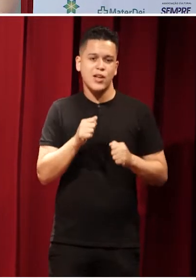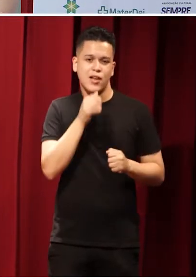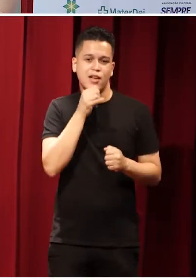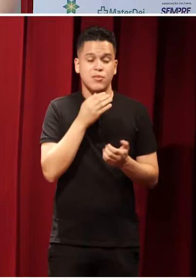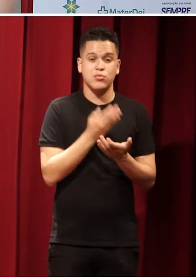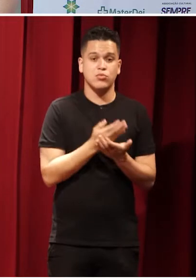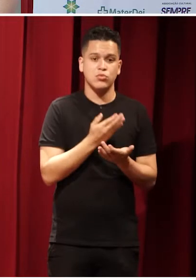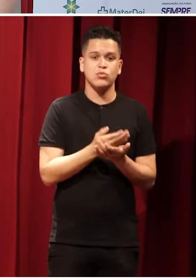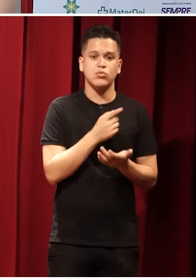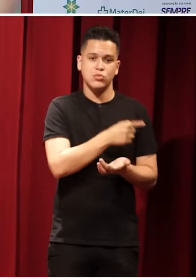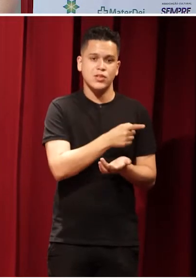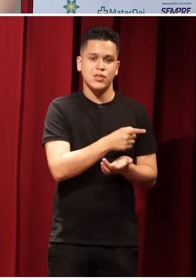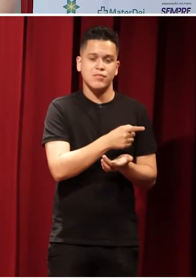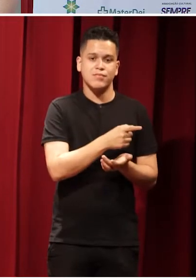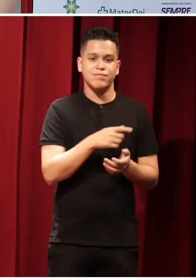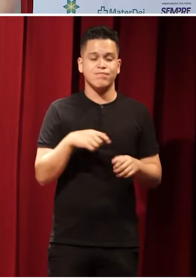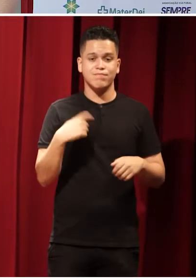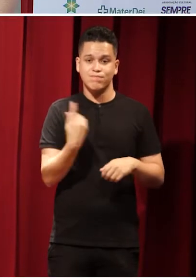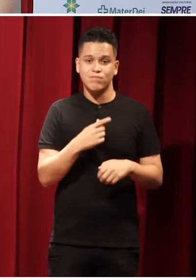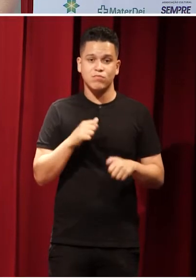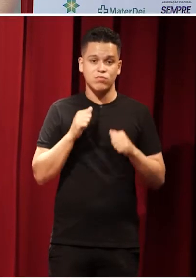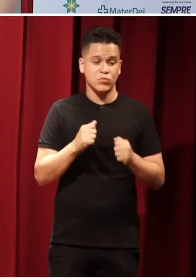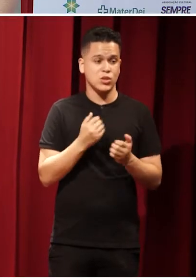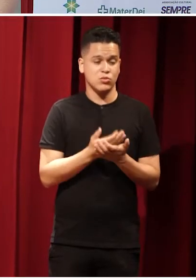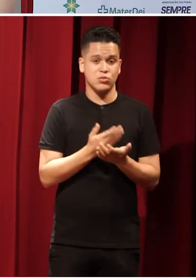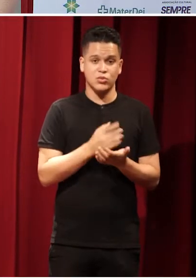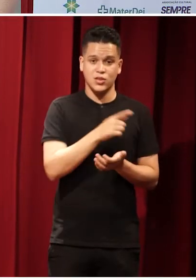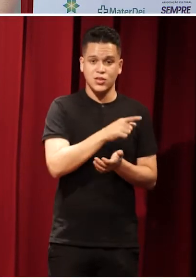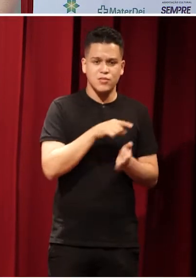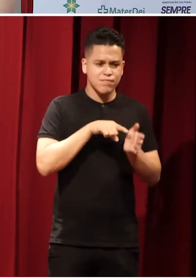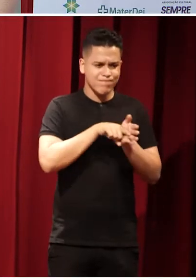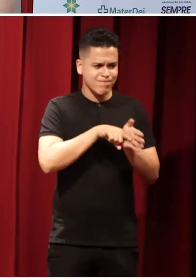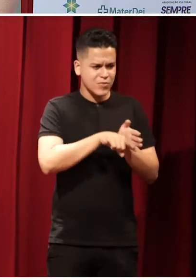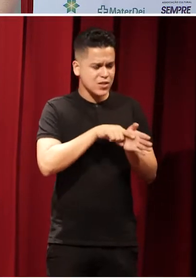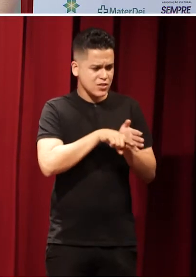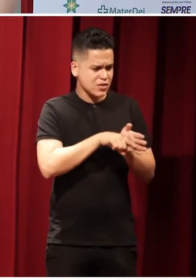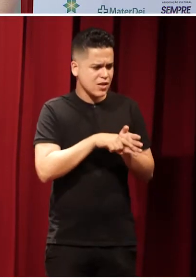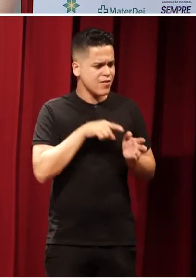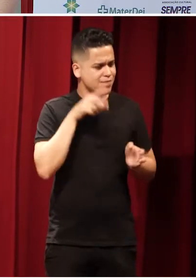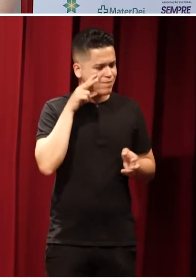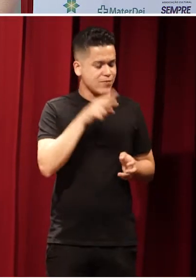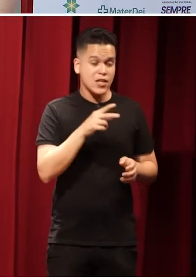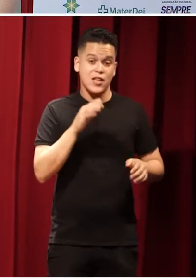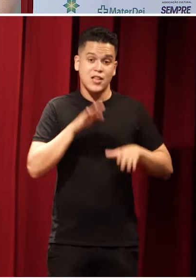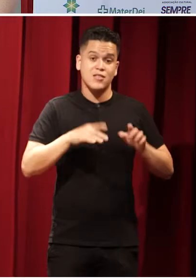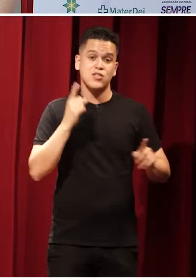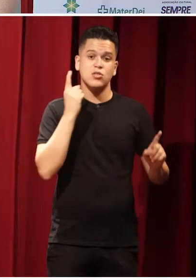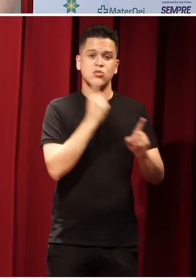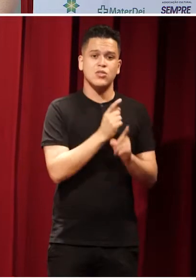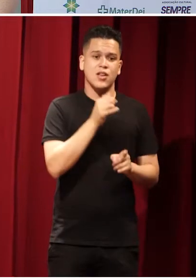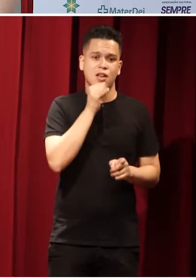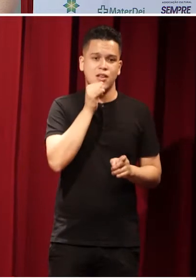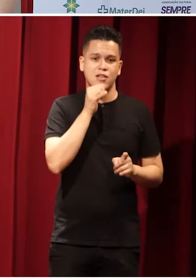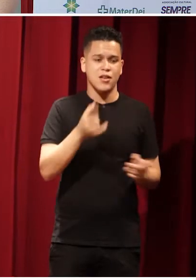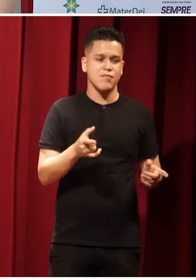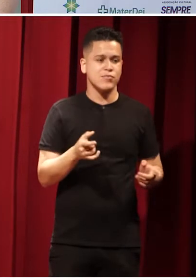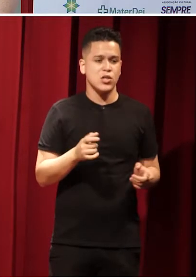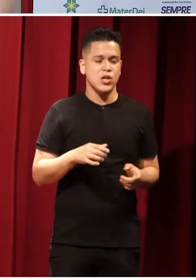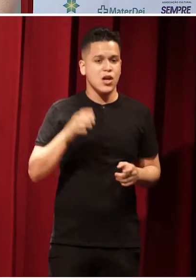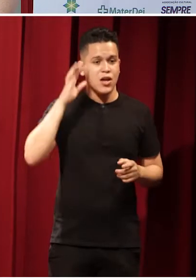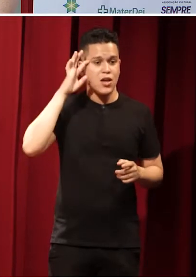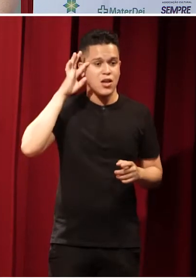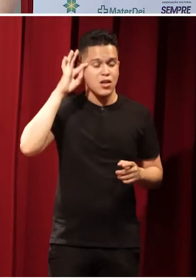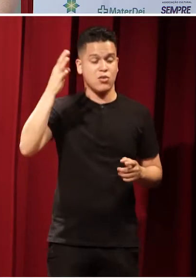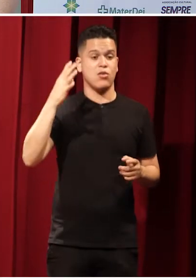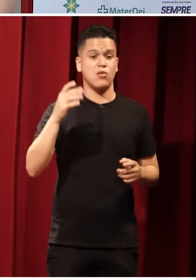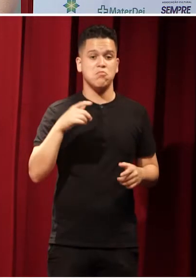da biodiversidade que poderiam estar sendo usadas para resolver problemas de saúde